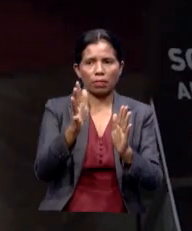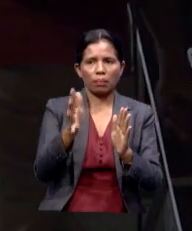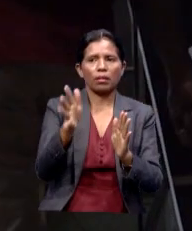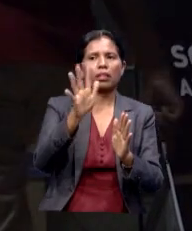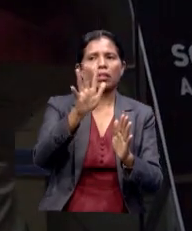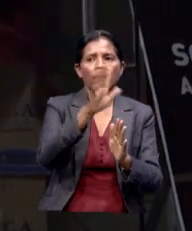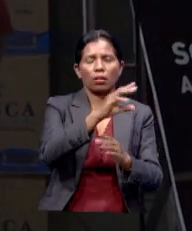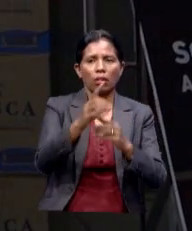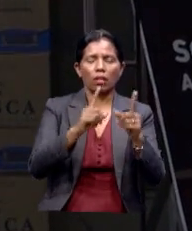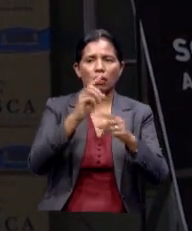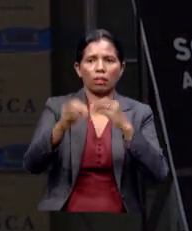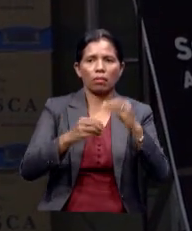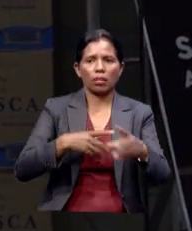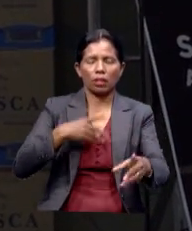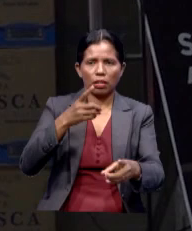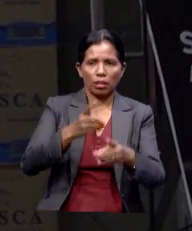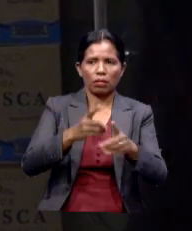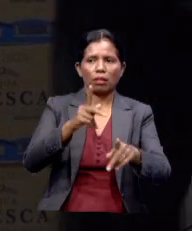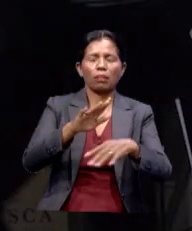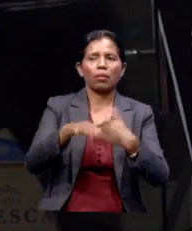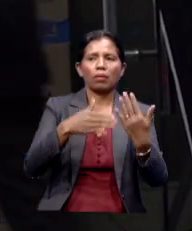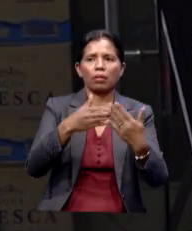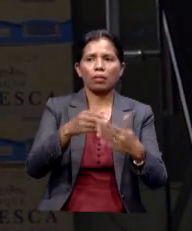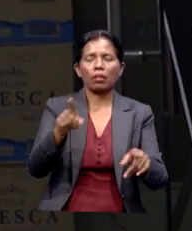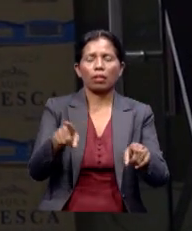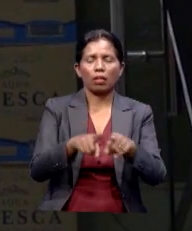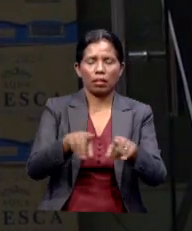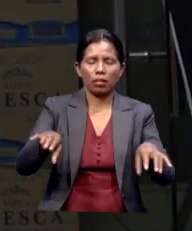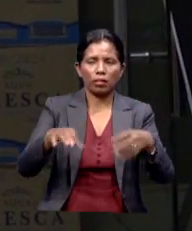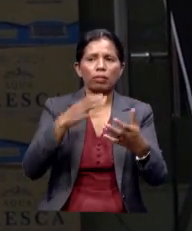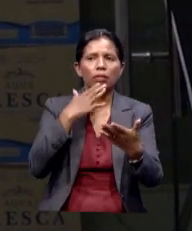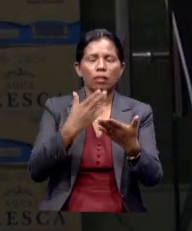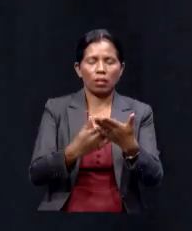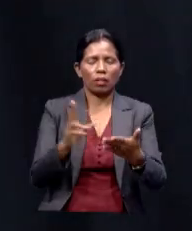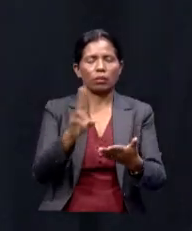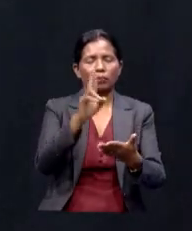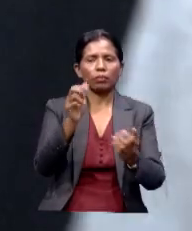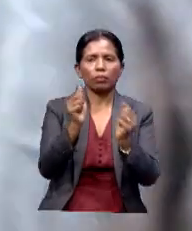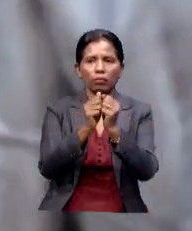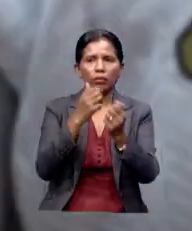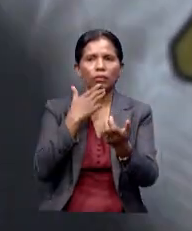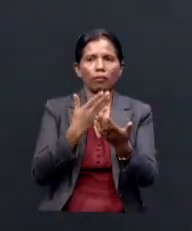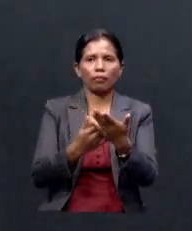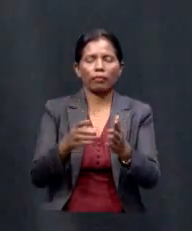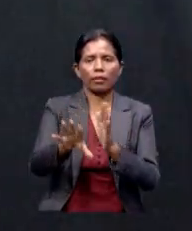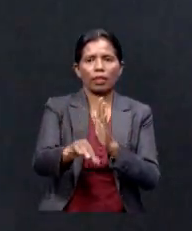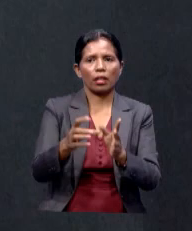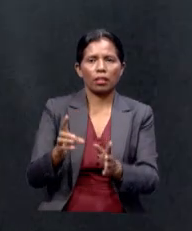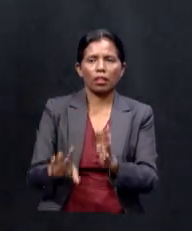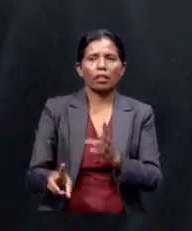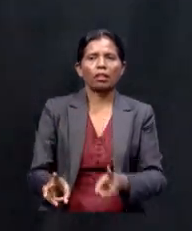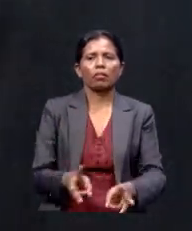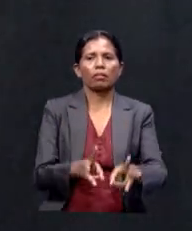com o direito consumidor sirania hanesa bem no serviço nebe usa ou qualidade retandala ba informação